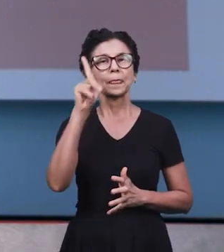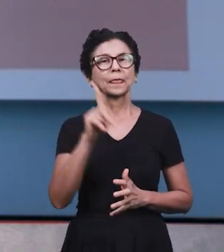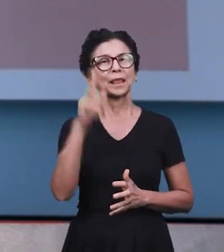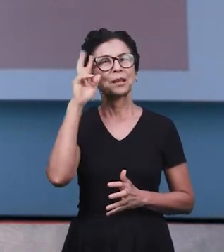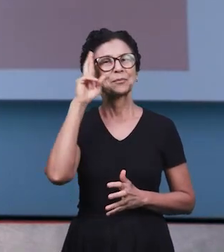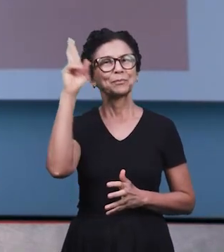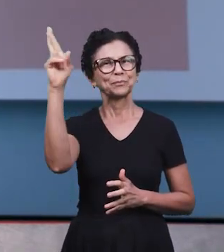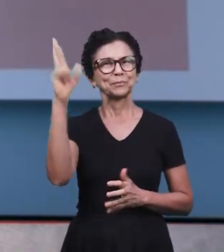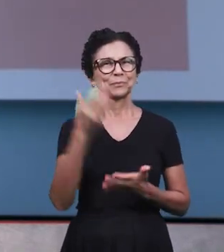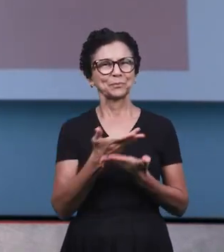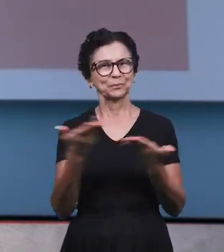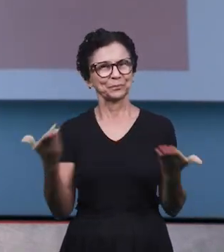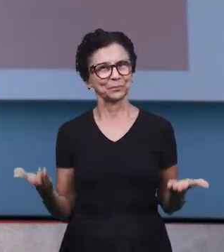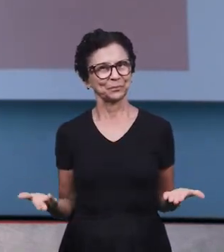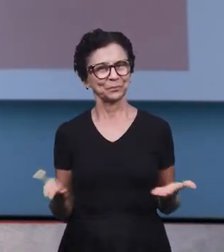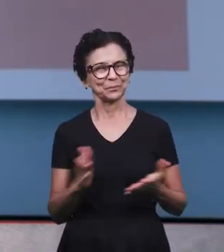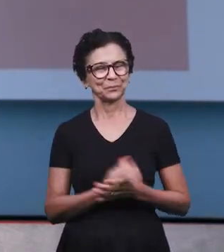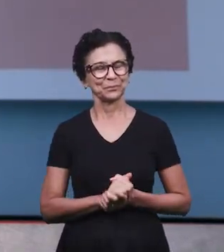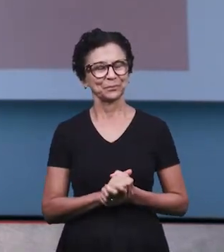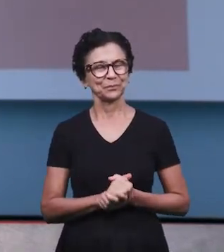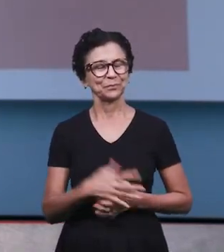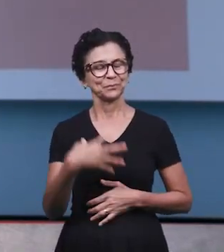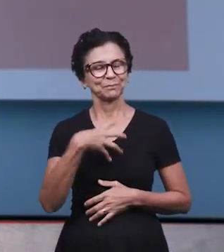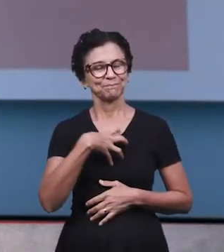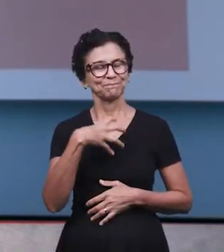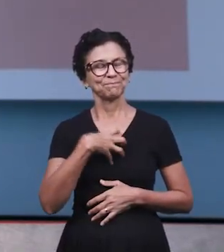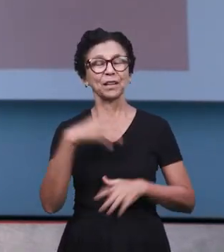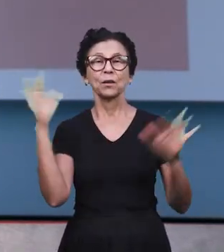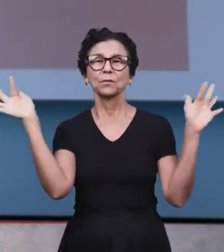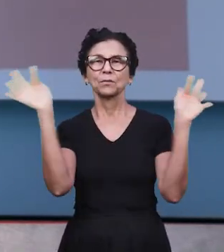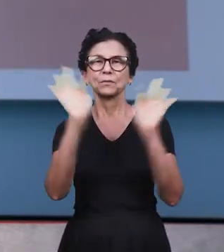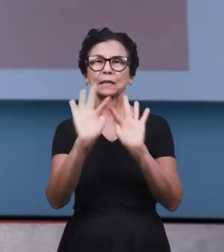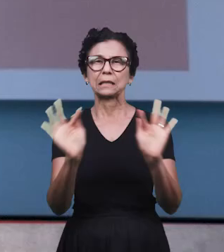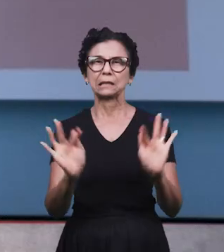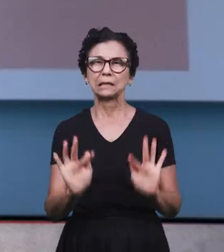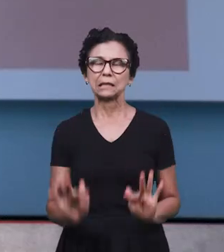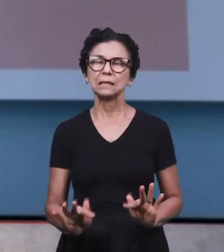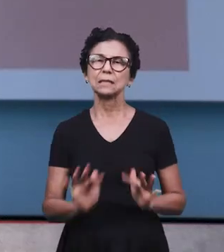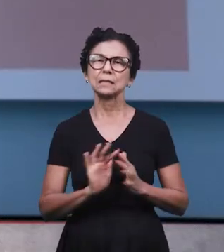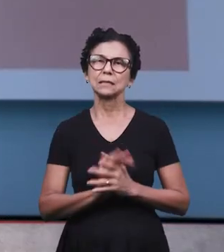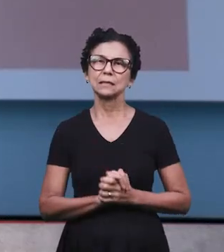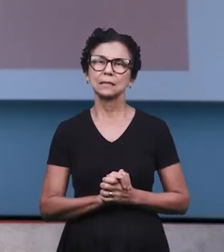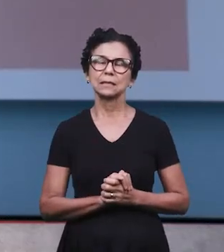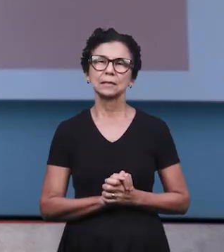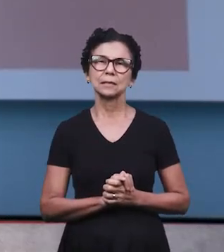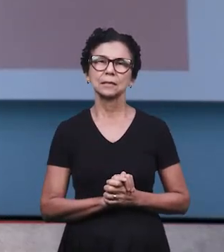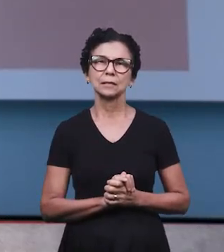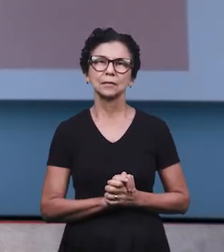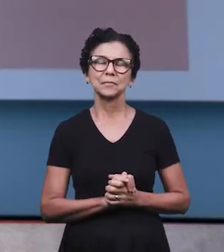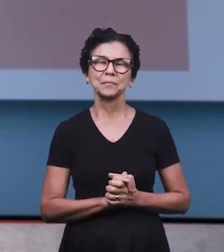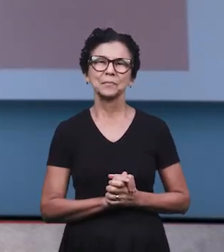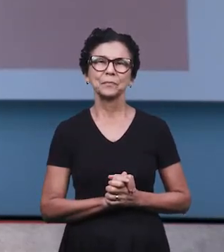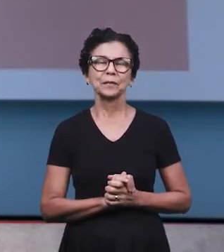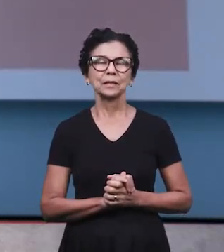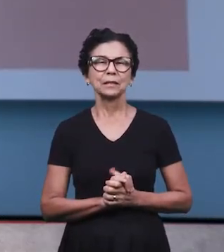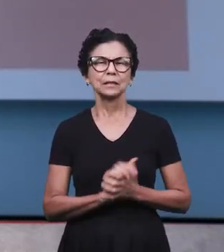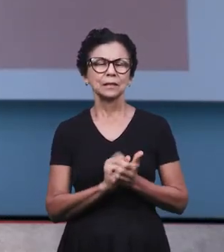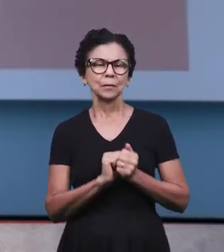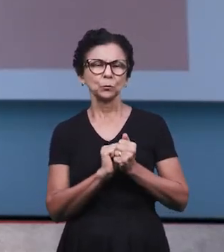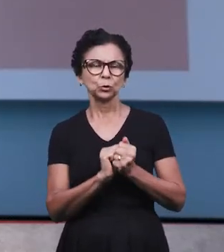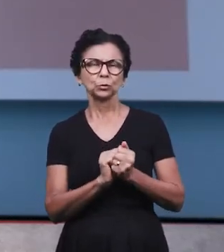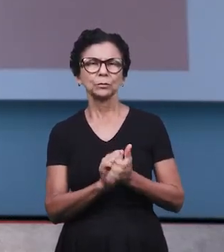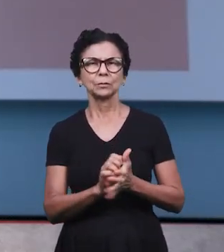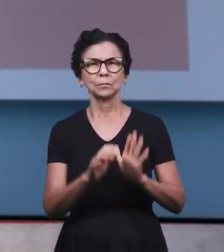A paz do Senhor a todos. Estamos felizes em estar mais uma vez aqui com vocês neste